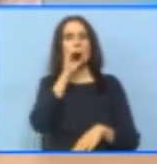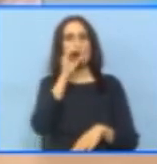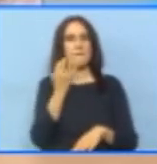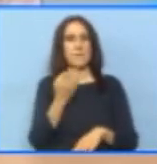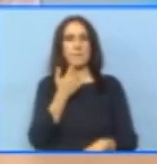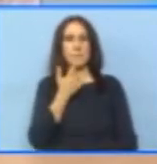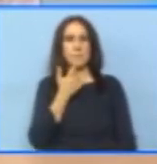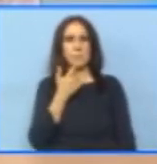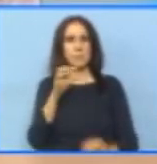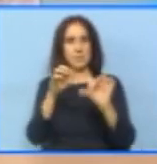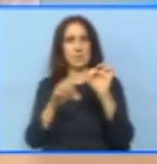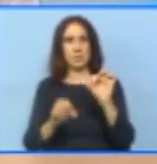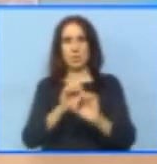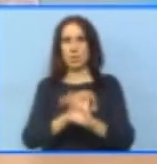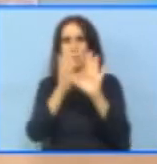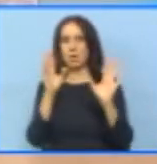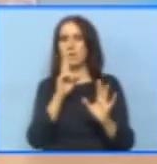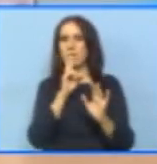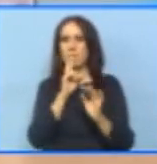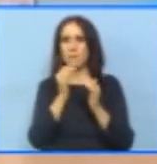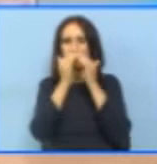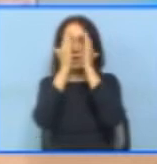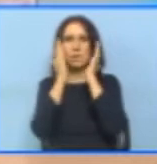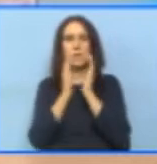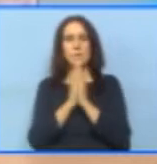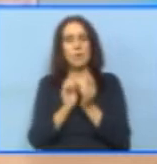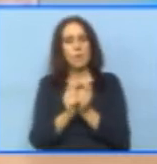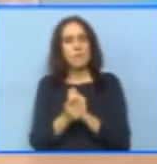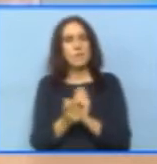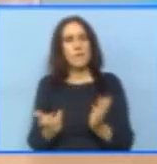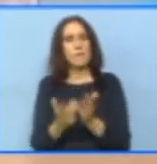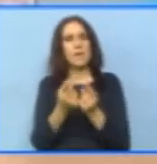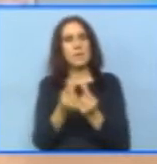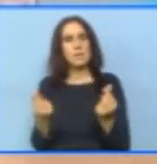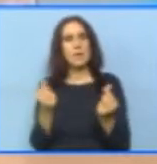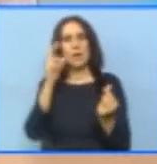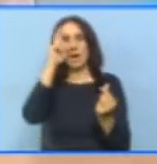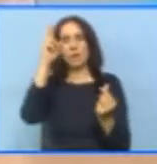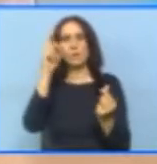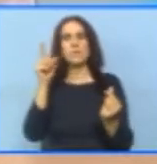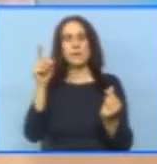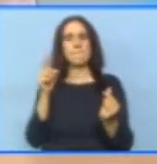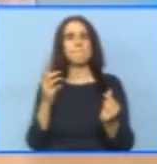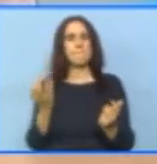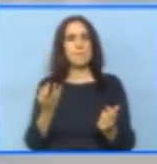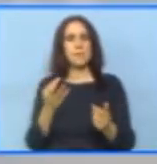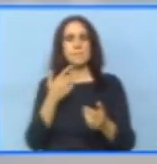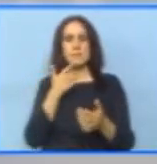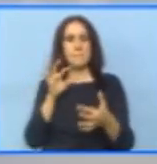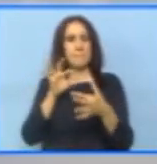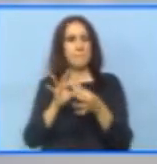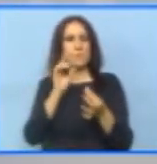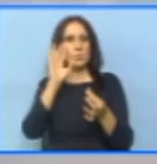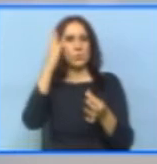percebeu desta mensagem clara de Fátima para a conversão, de rezarmos pela conversão da Rússia, percebeu que existia aqui um elo muito